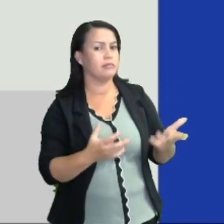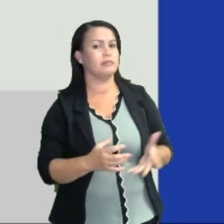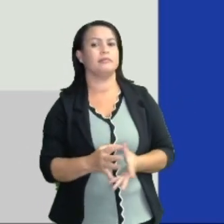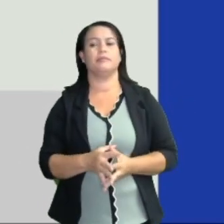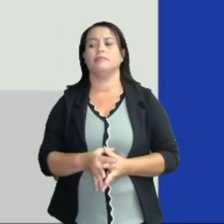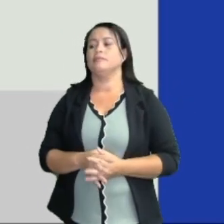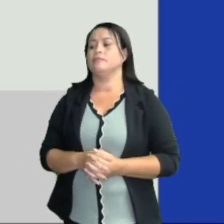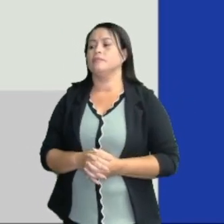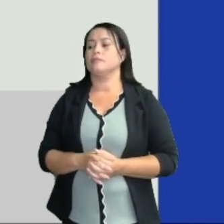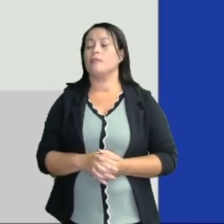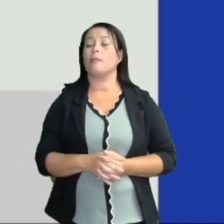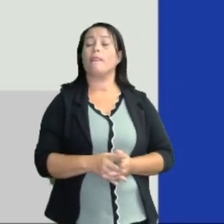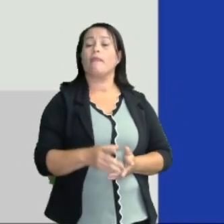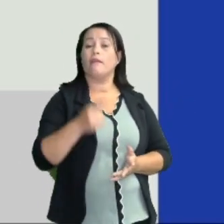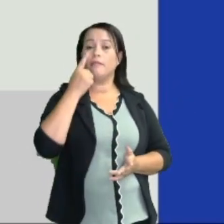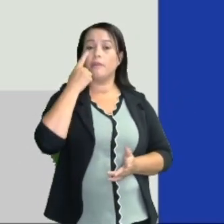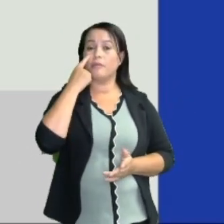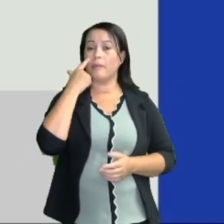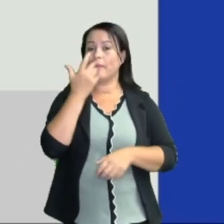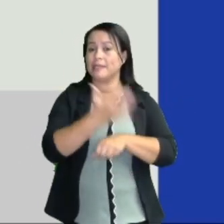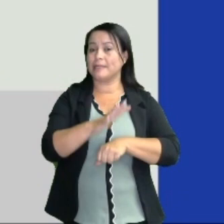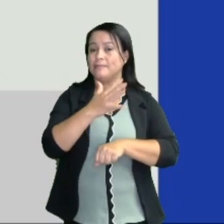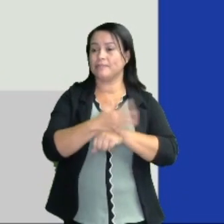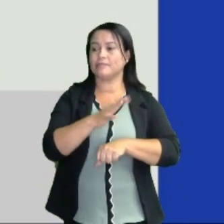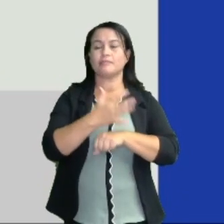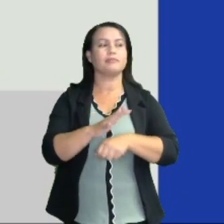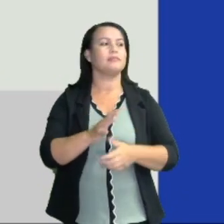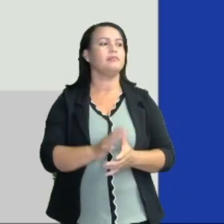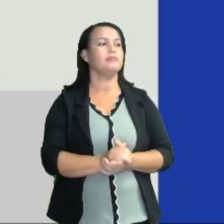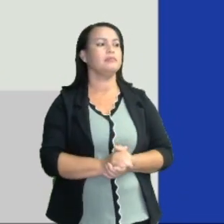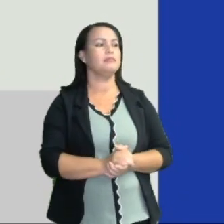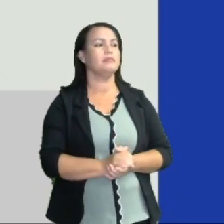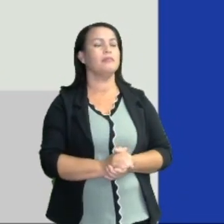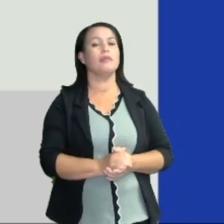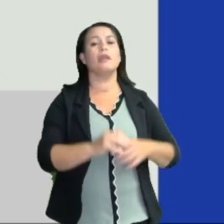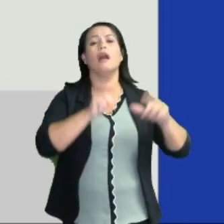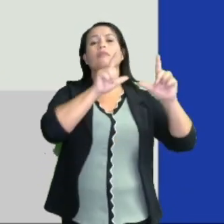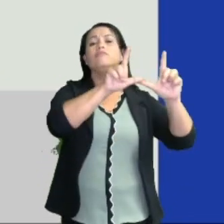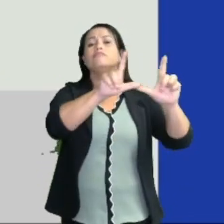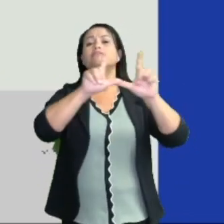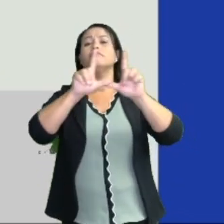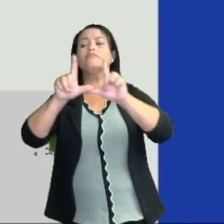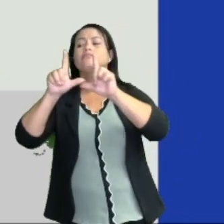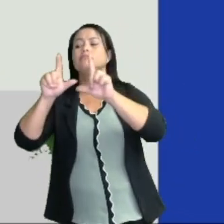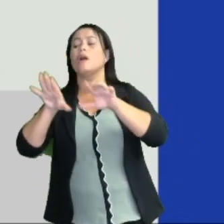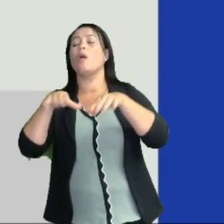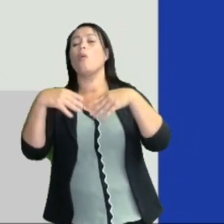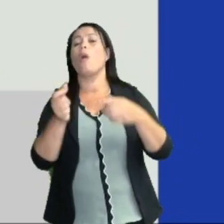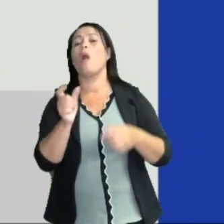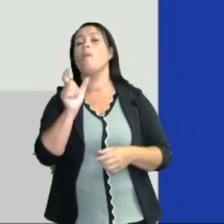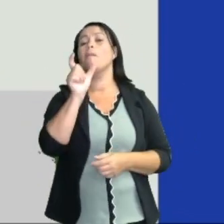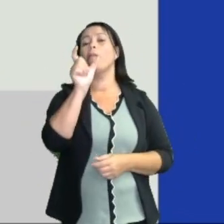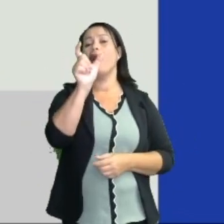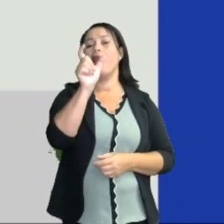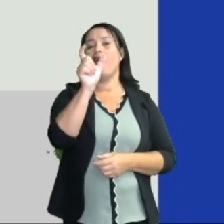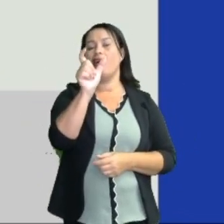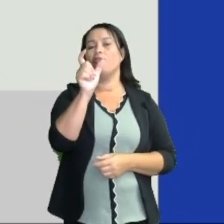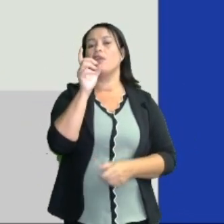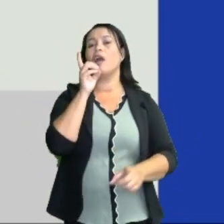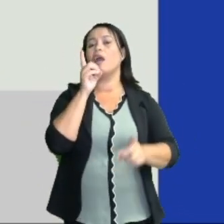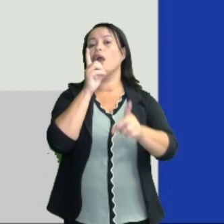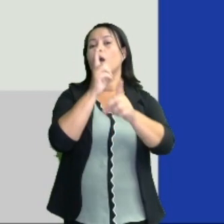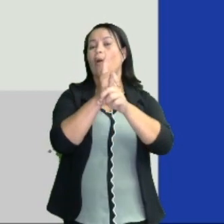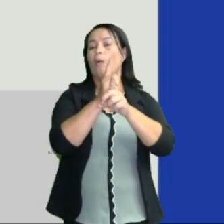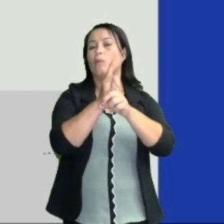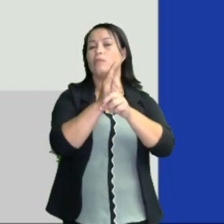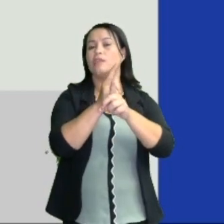bravo. Vamos praticar aqui agora. Em qual palavra encontramos o efeito